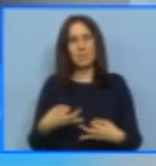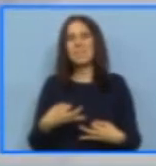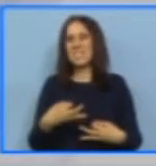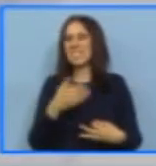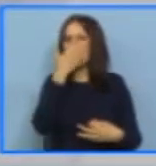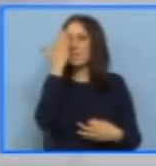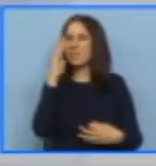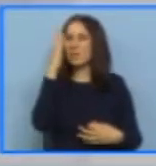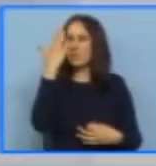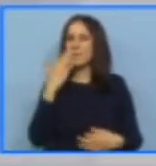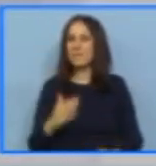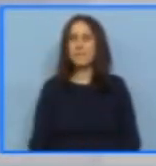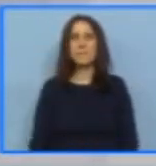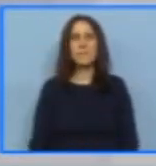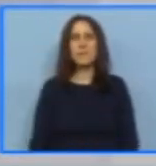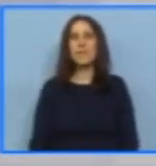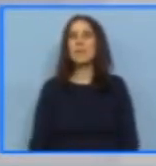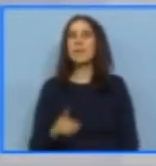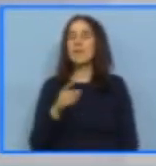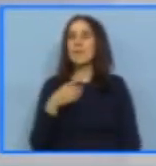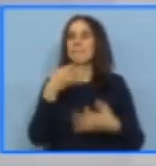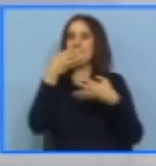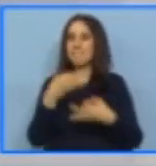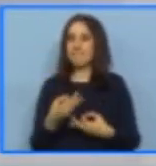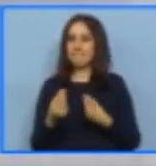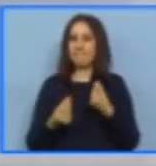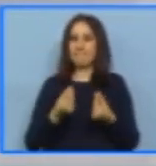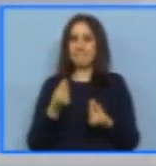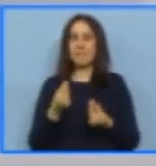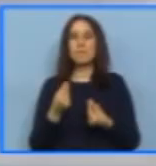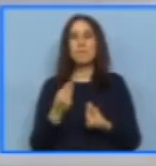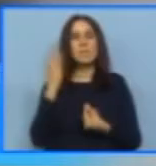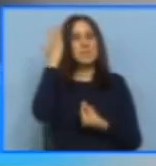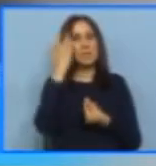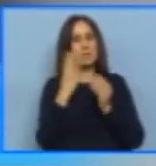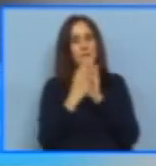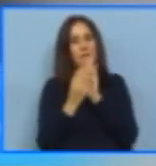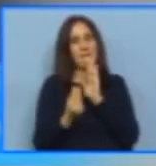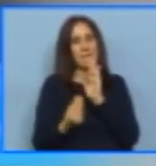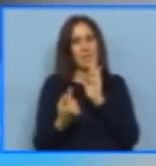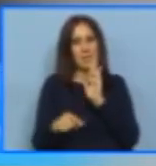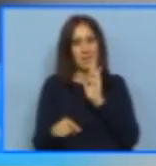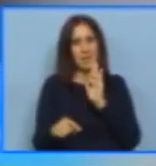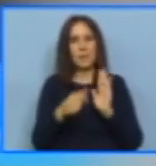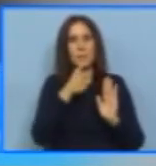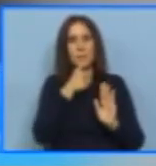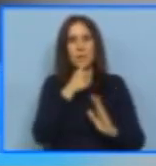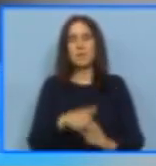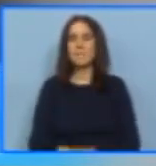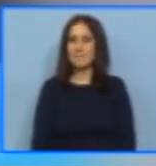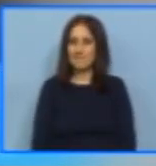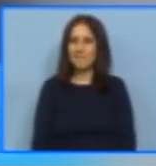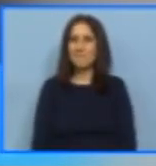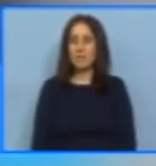mais difícil hoje. Esse é o modelo de virtude que está em causa, não é? Uma vez que os santos são modelos de virtude. Eu acho que, como fio condutor, há santos